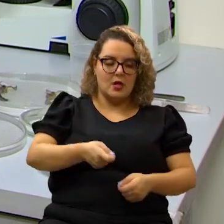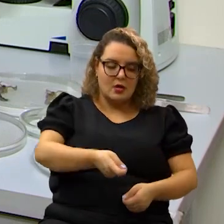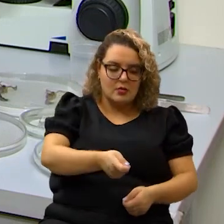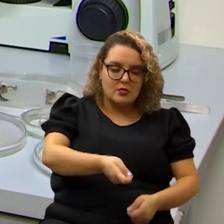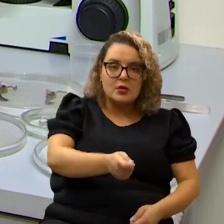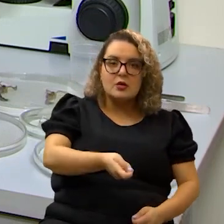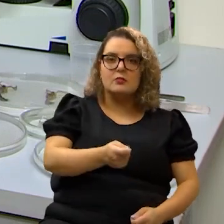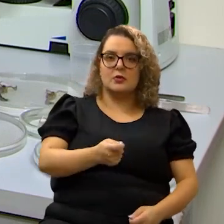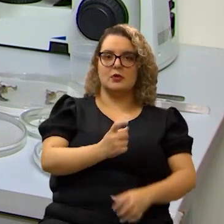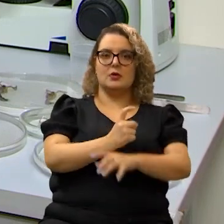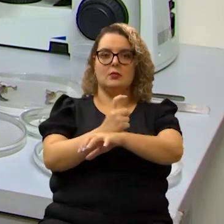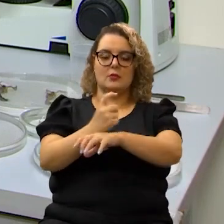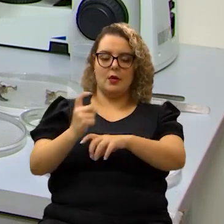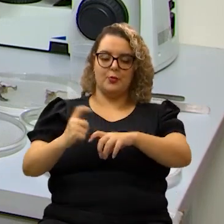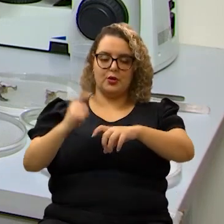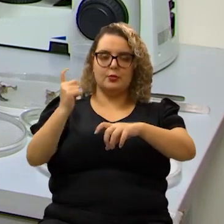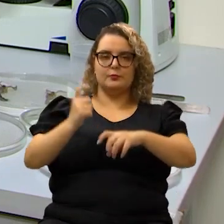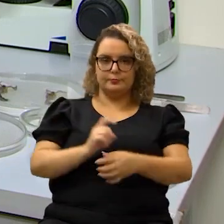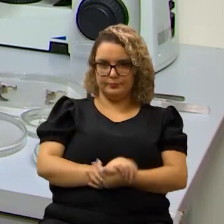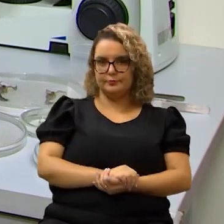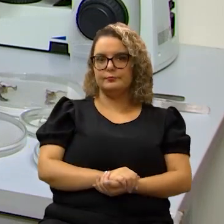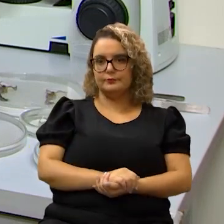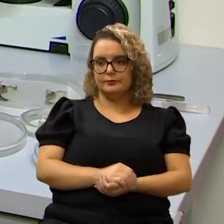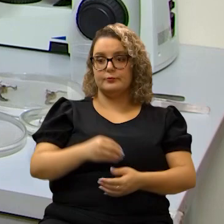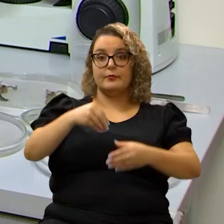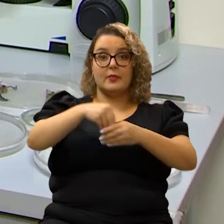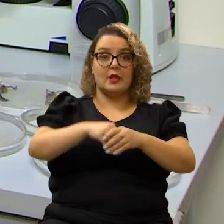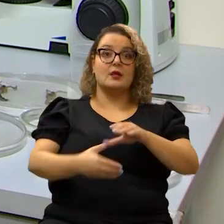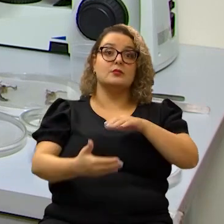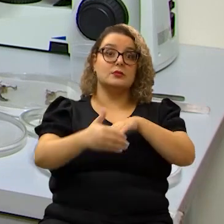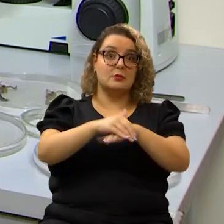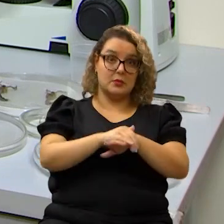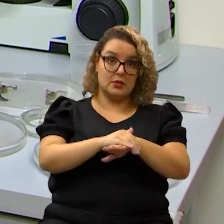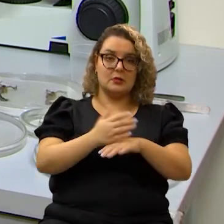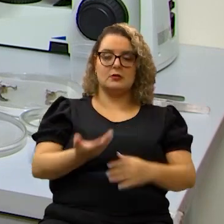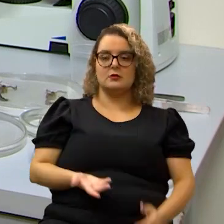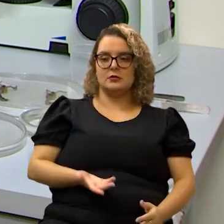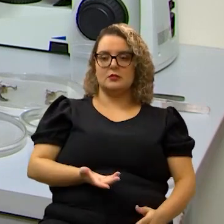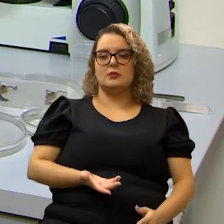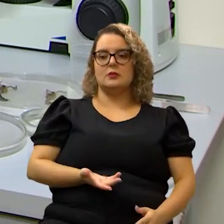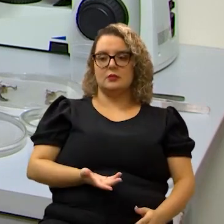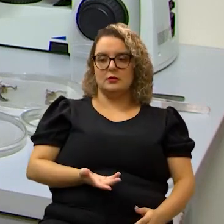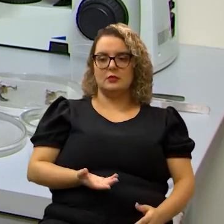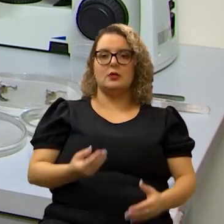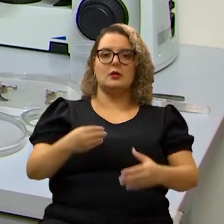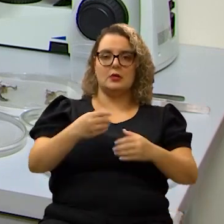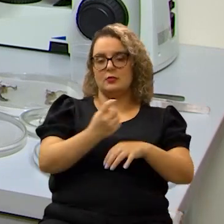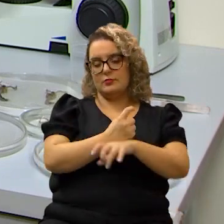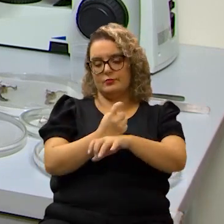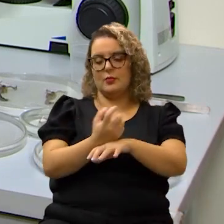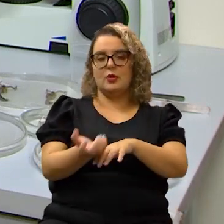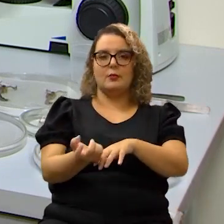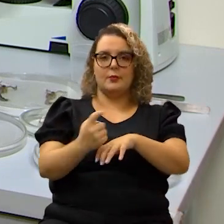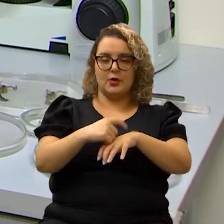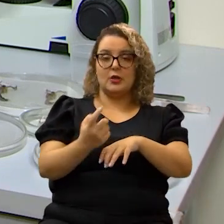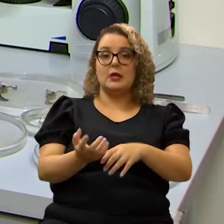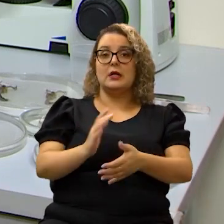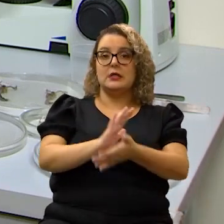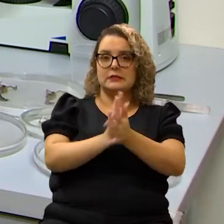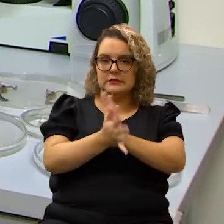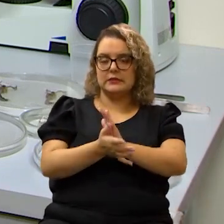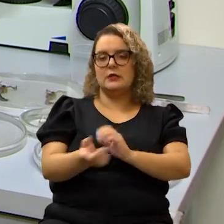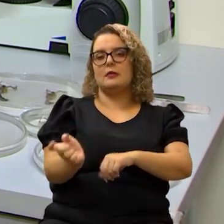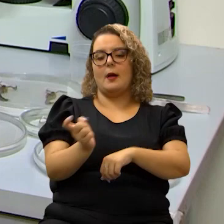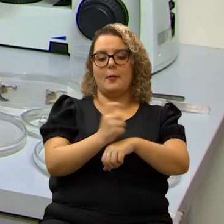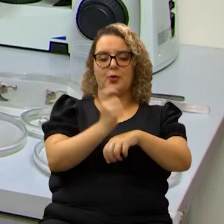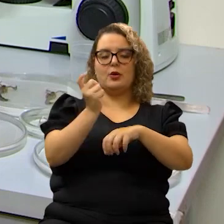mexer com o escorpião, pega uma madeirinha e vai mexer e acaba tomando picada nos dedos, dentro do sapato. Então eu vou calçar o sapato, o escorpião está lá